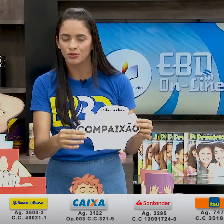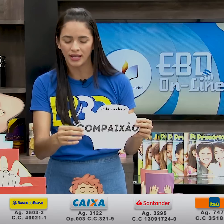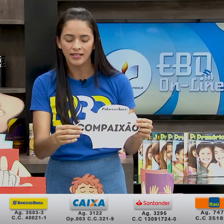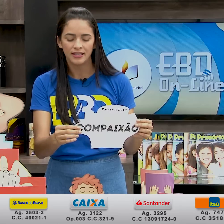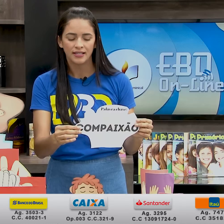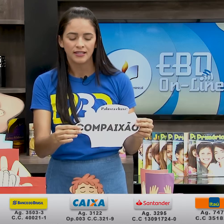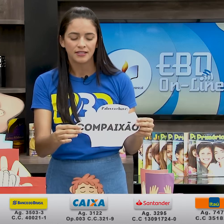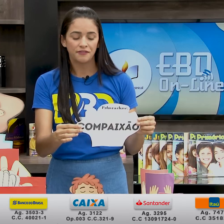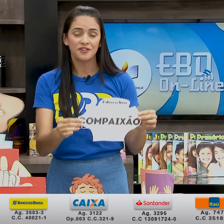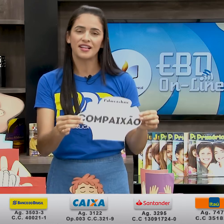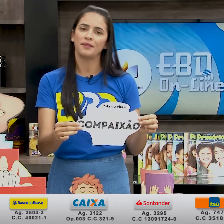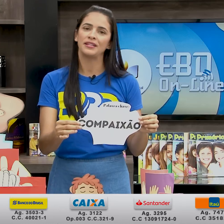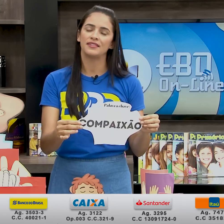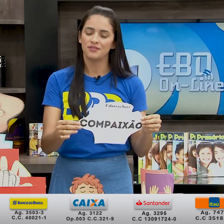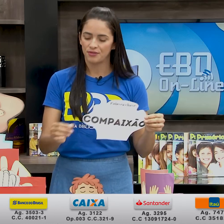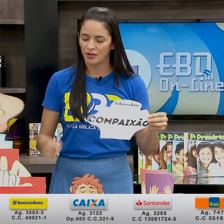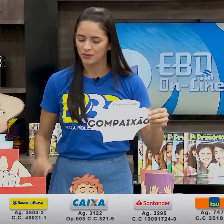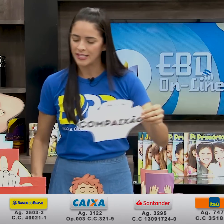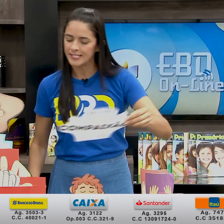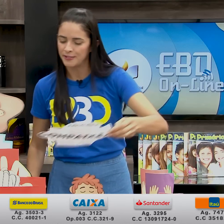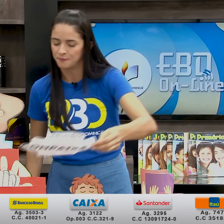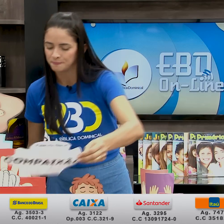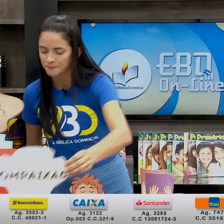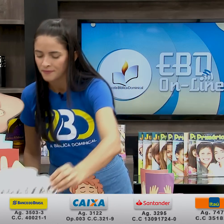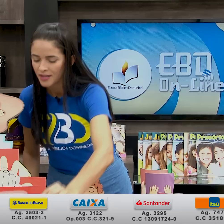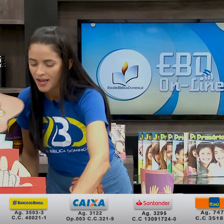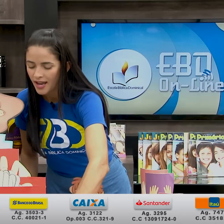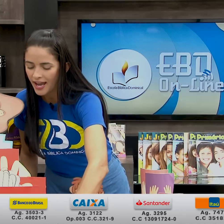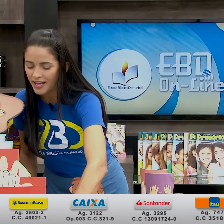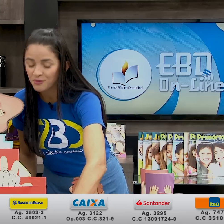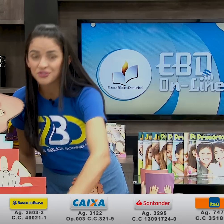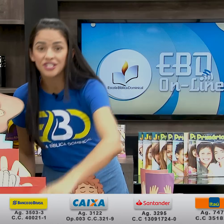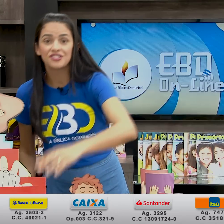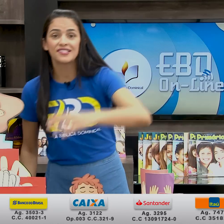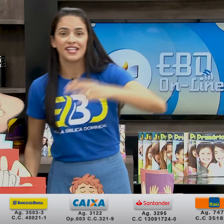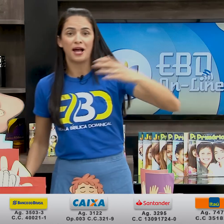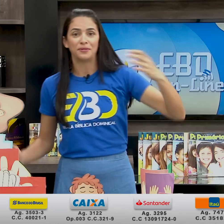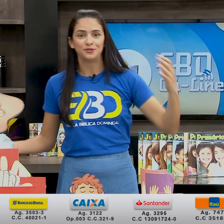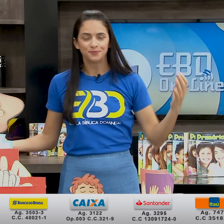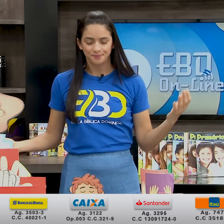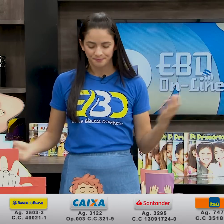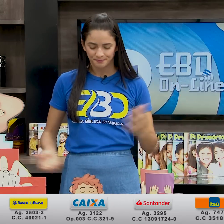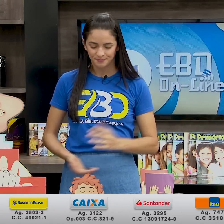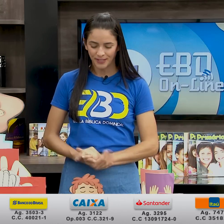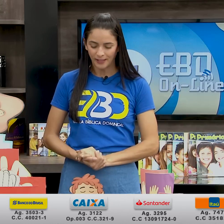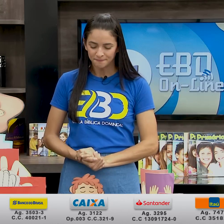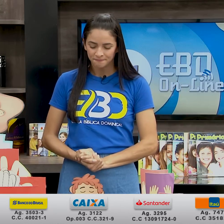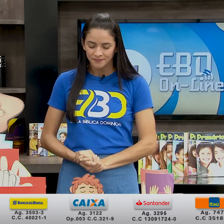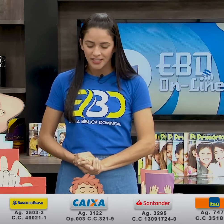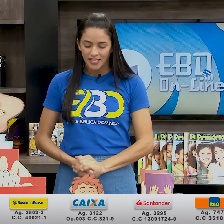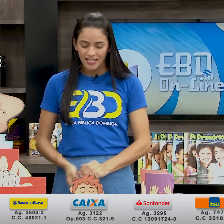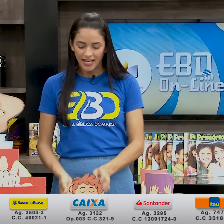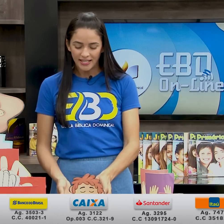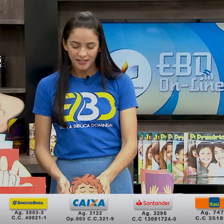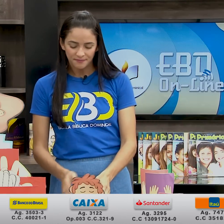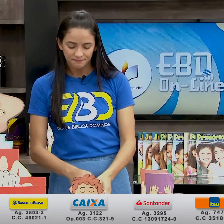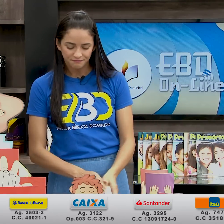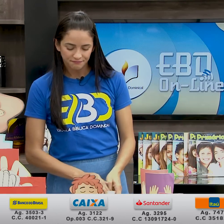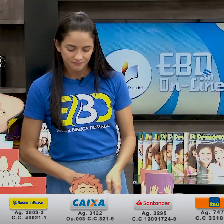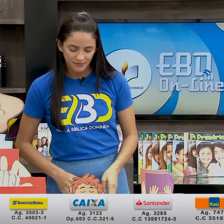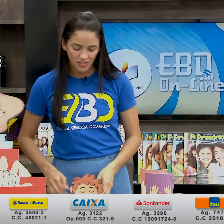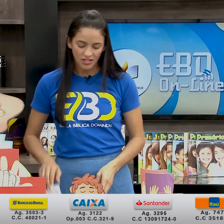do outro né que foi exatamente isso que aconteceu era um dia de sábado né E